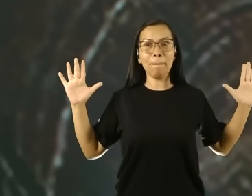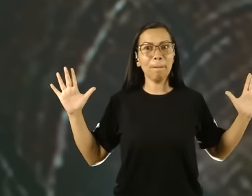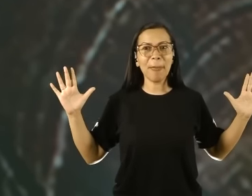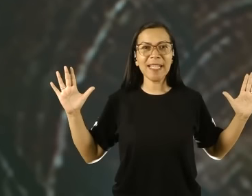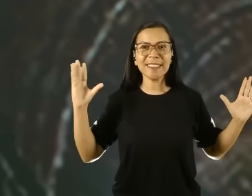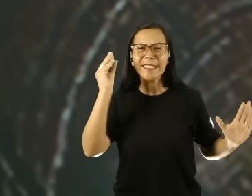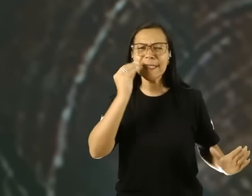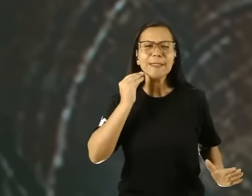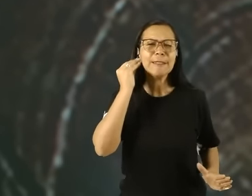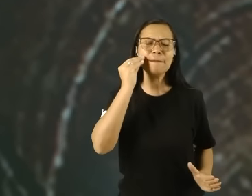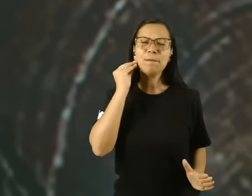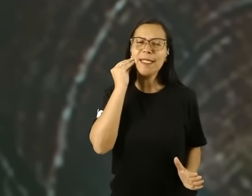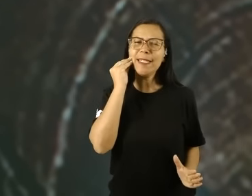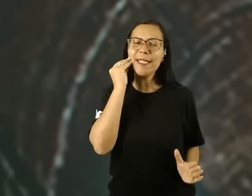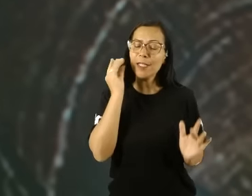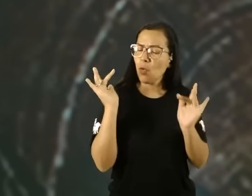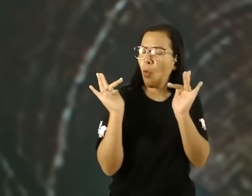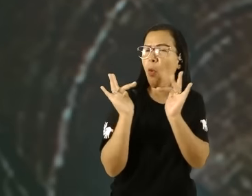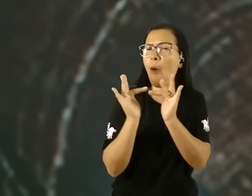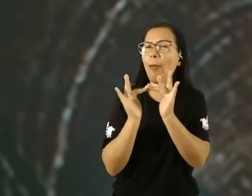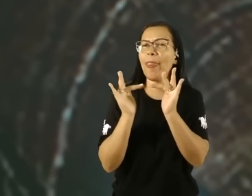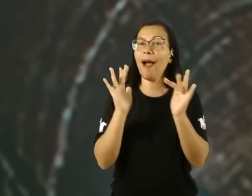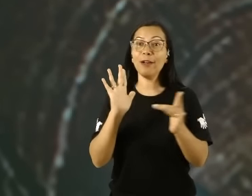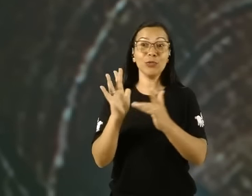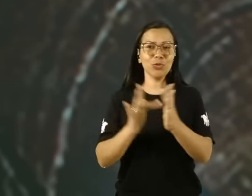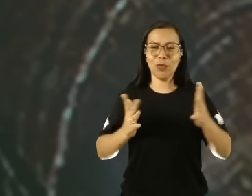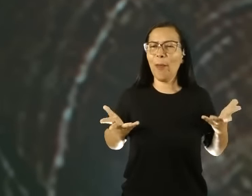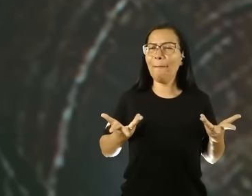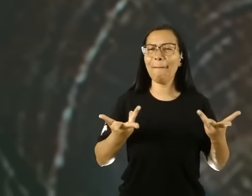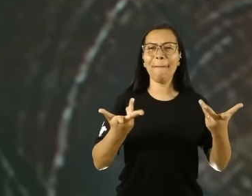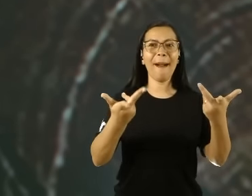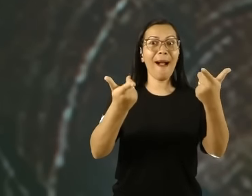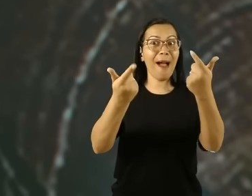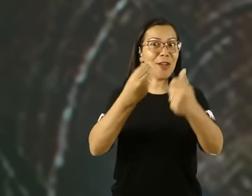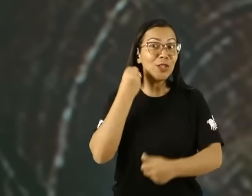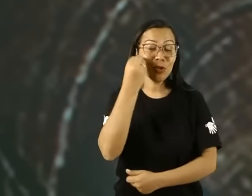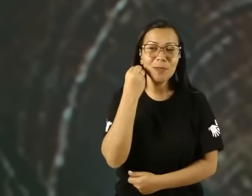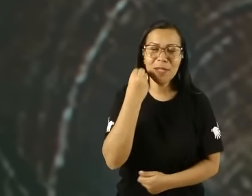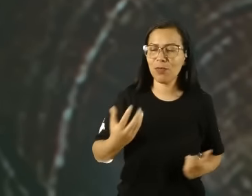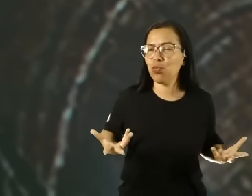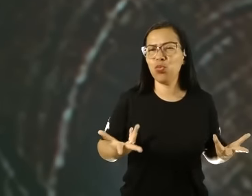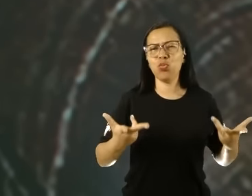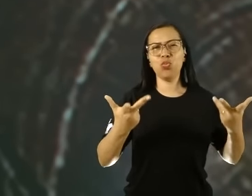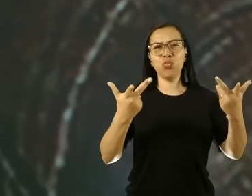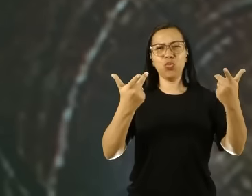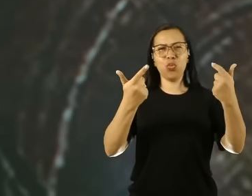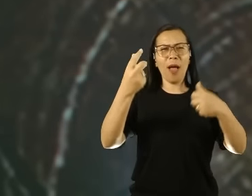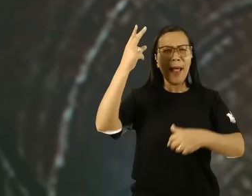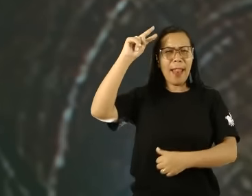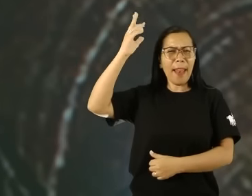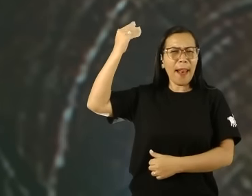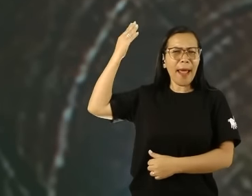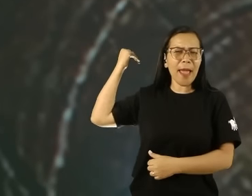vinho, coisa maravilhosa. Eu larguei tudo e vi no funeral da viúva de Naim Jesus tocar